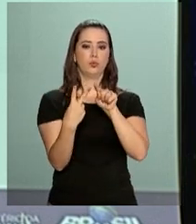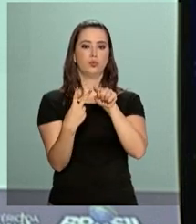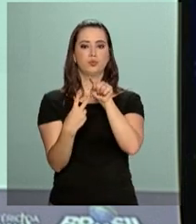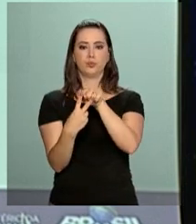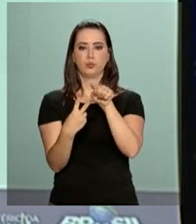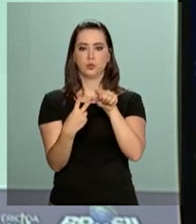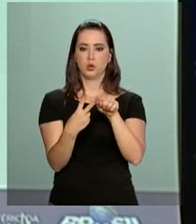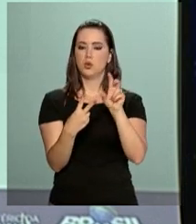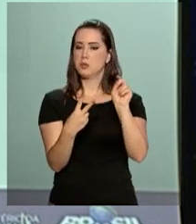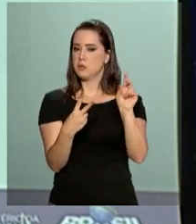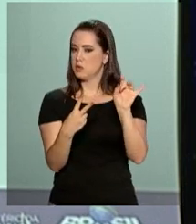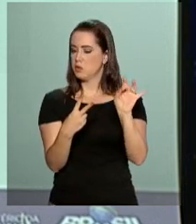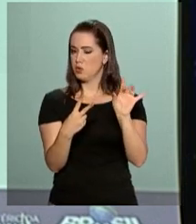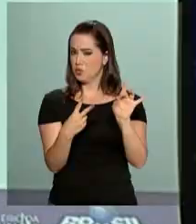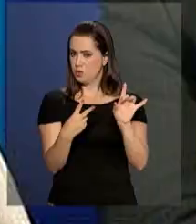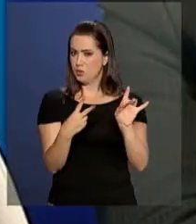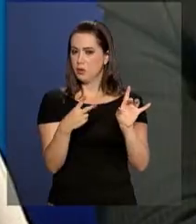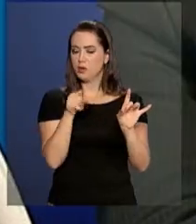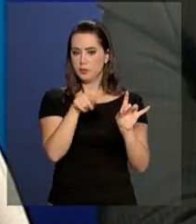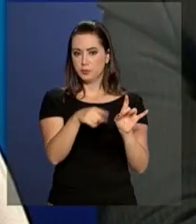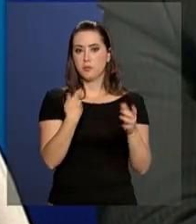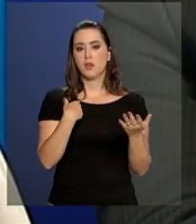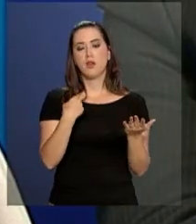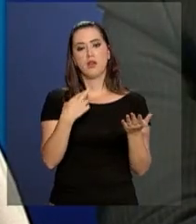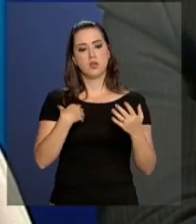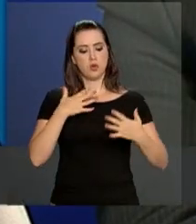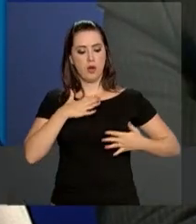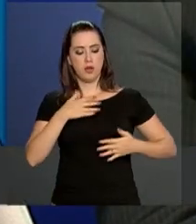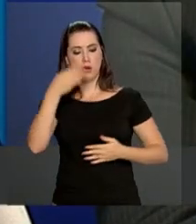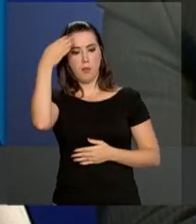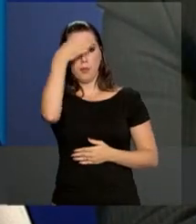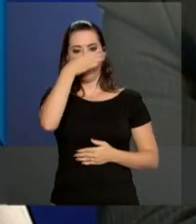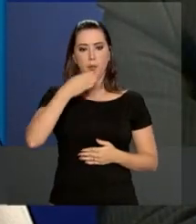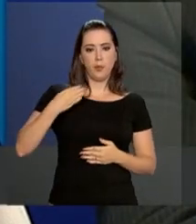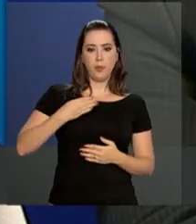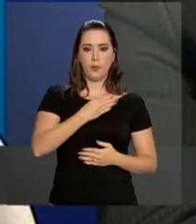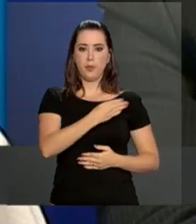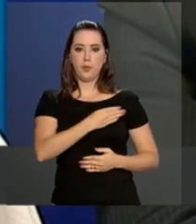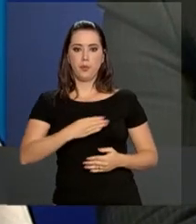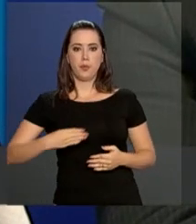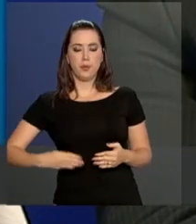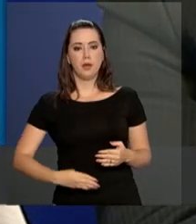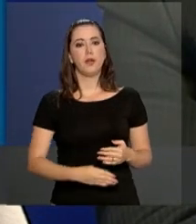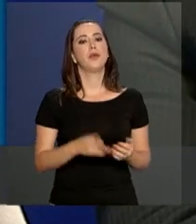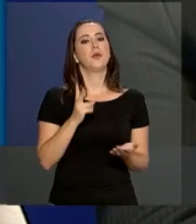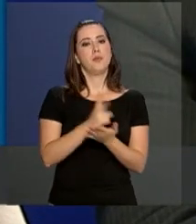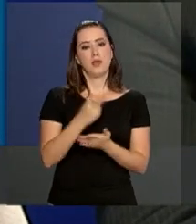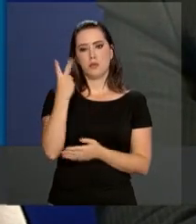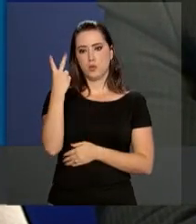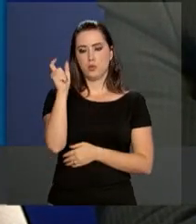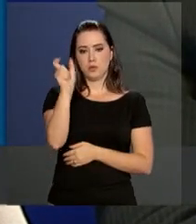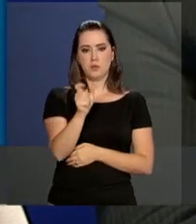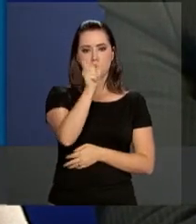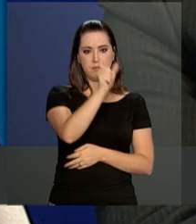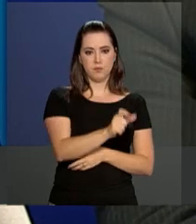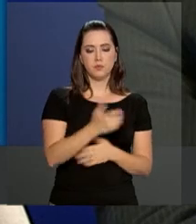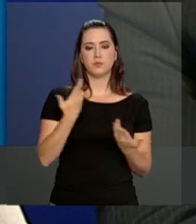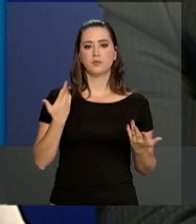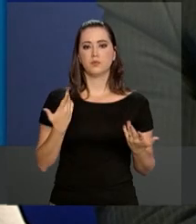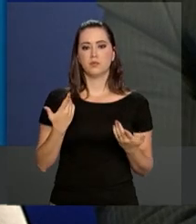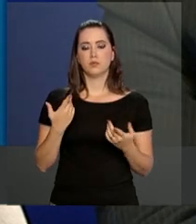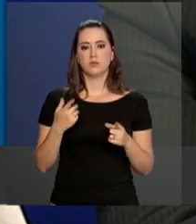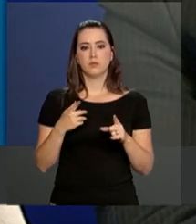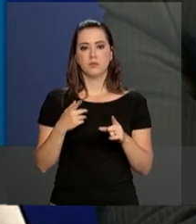registrados na ea revista na hora do detector de metal são os mesmos dois casos não é r